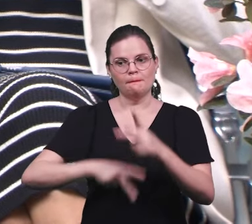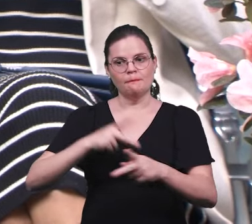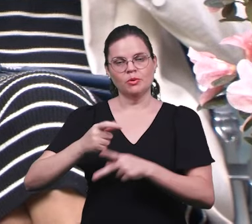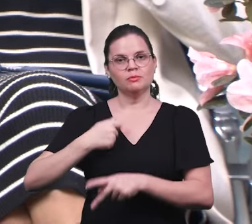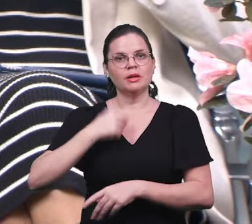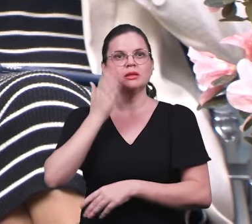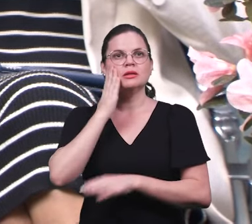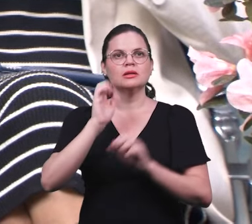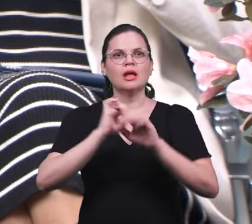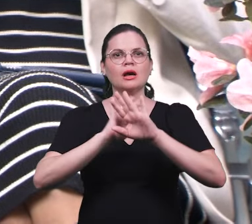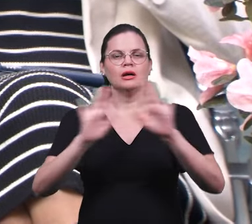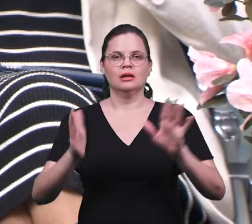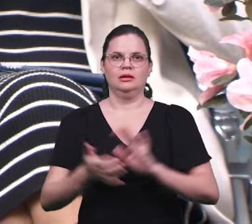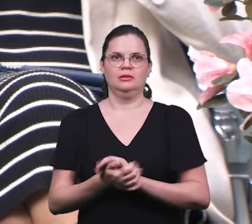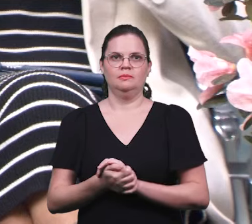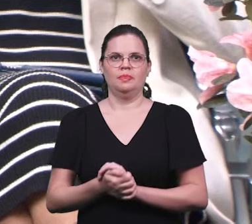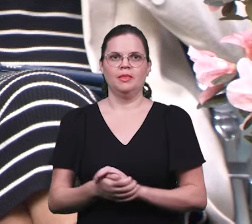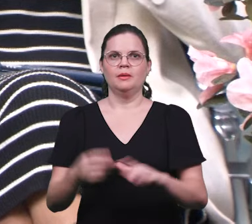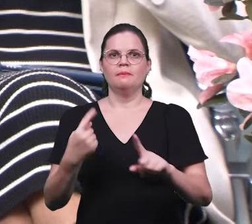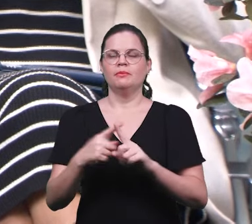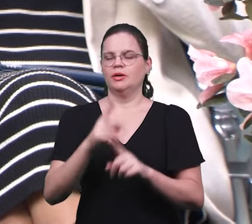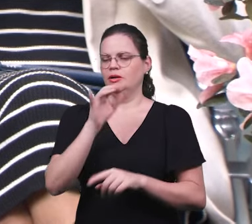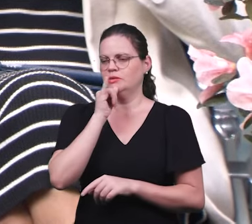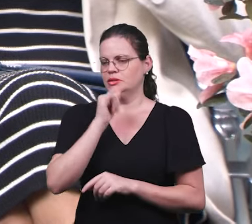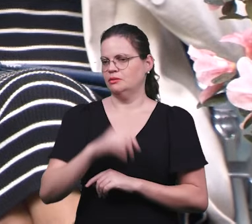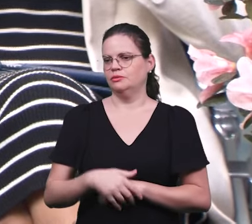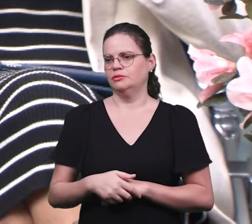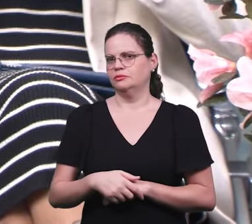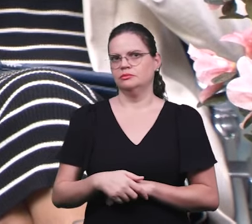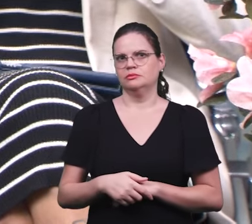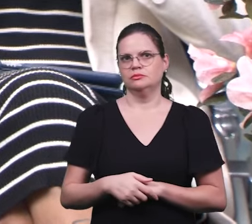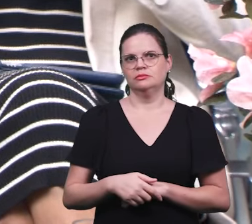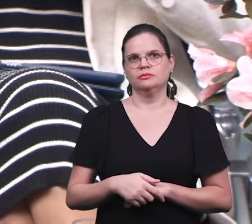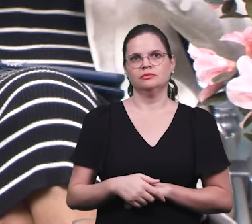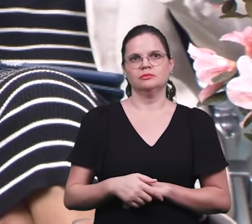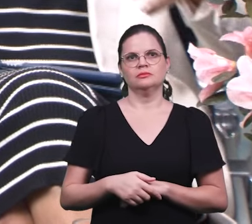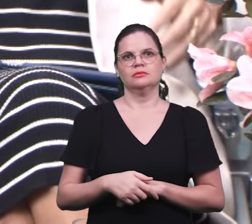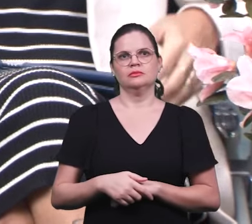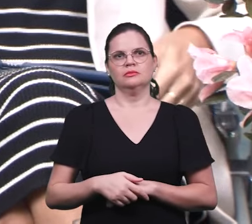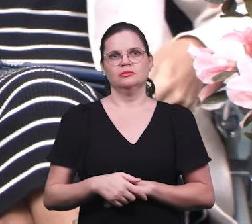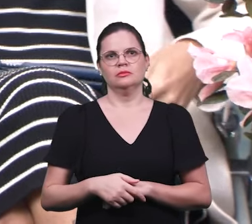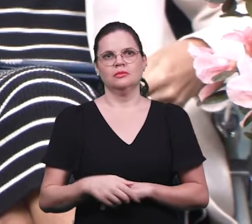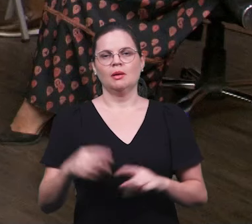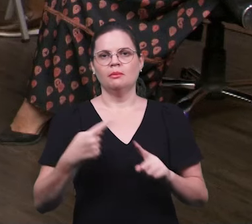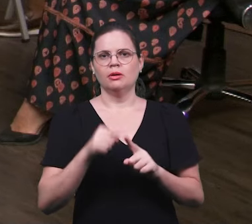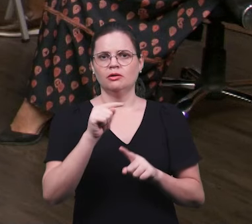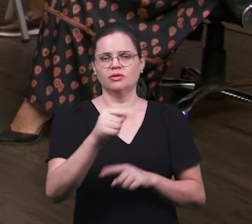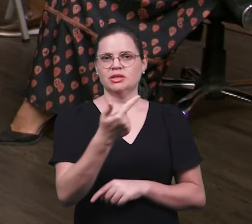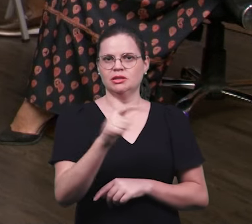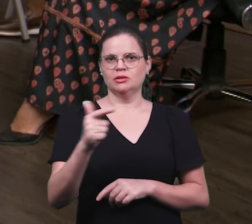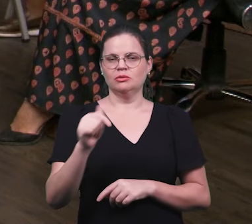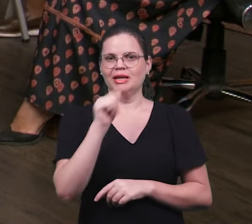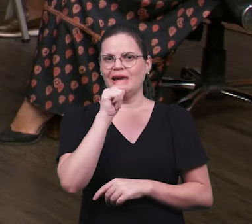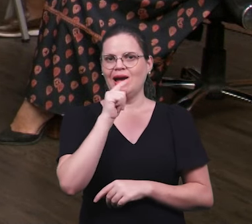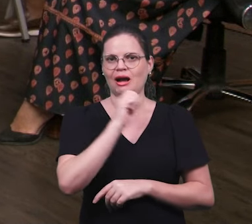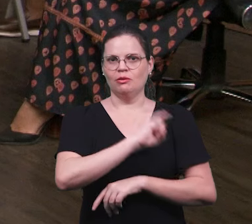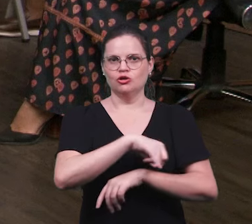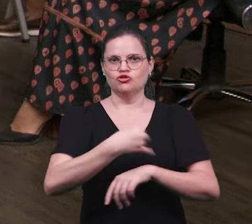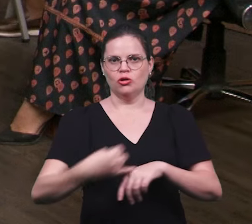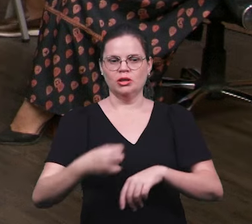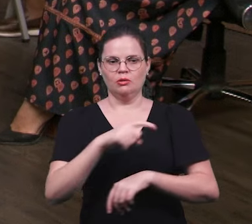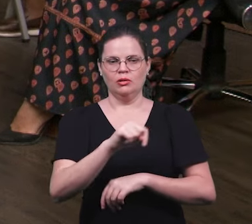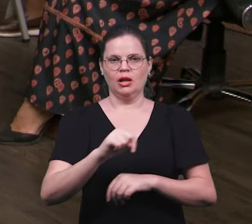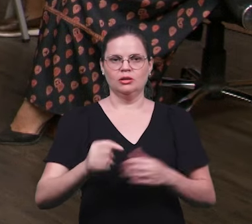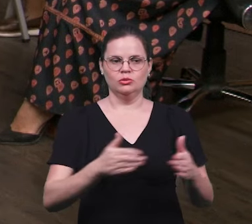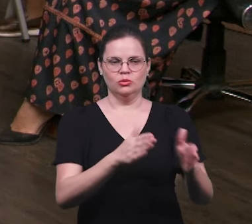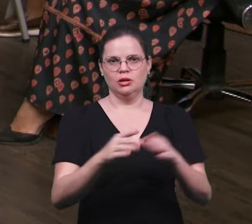que a pessoa saiba por que você não tem, por exemplo, vou citar aqui um caso aqui, né? Que você não tem a água do Rio Jordão. Por que nós não temos? Por